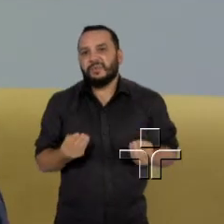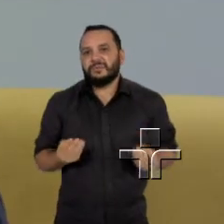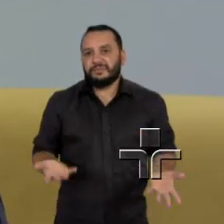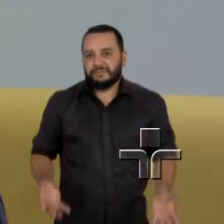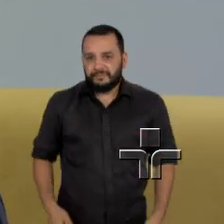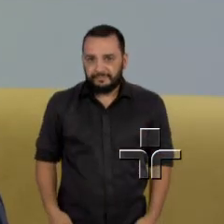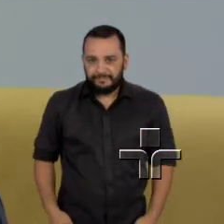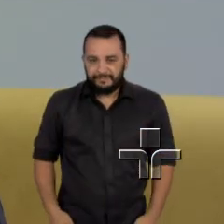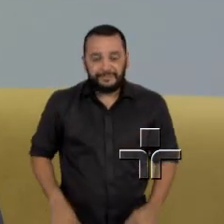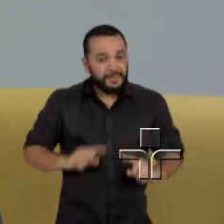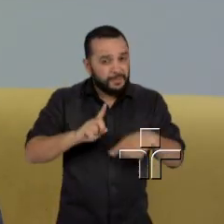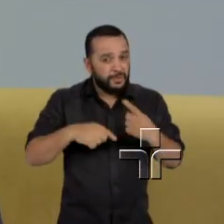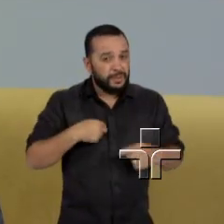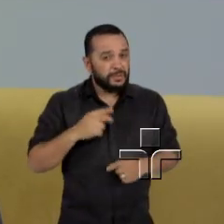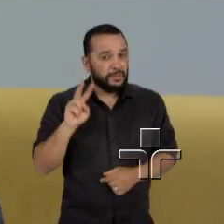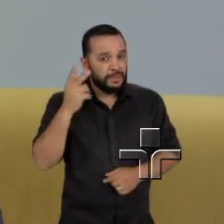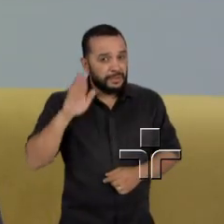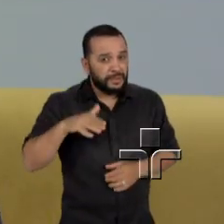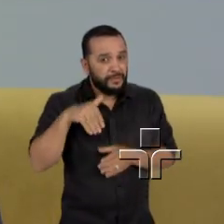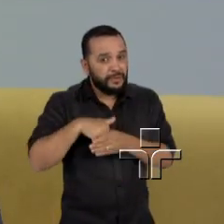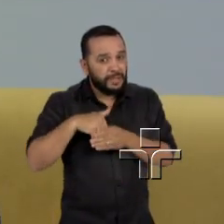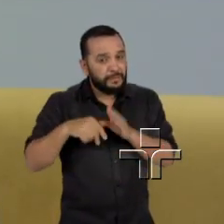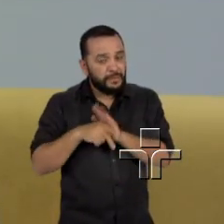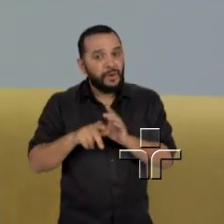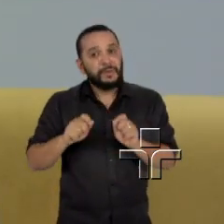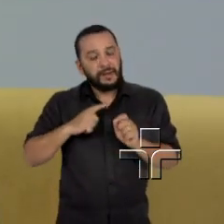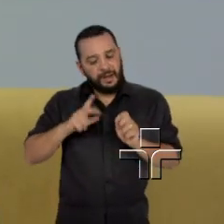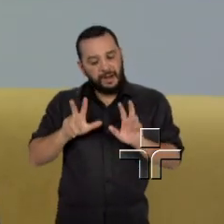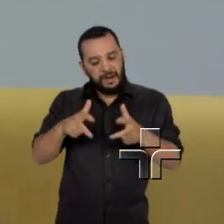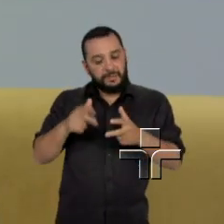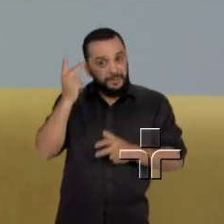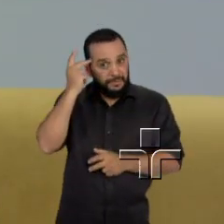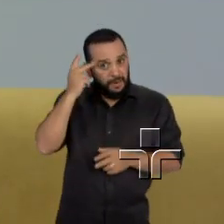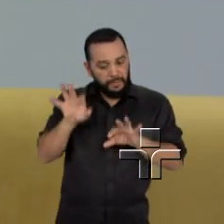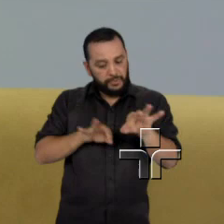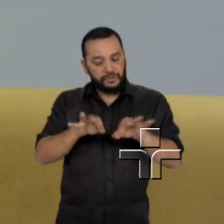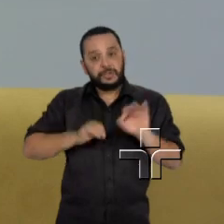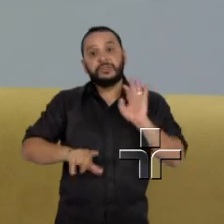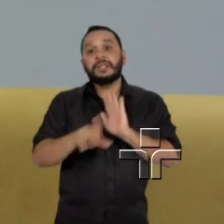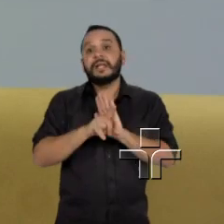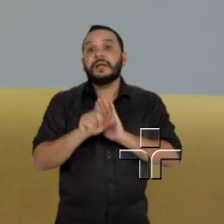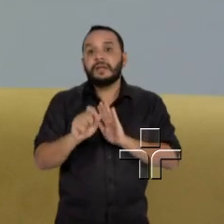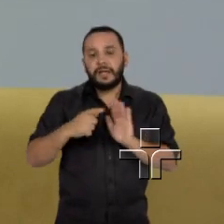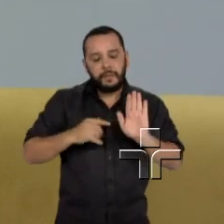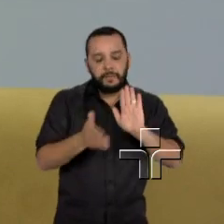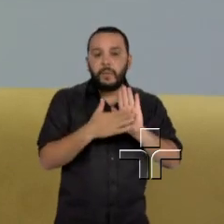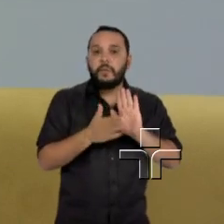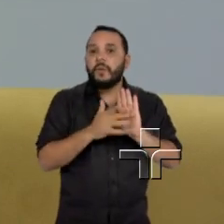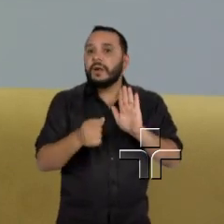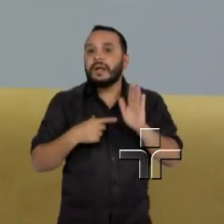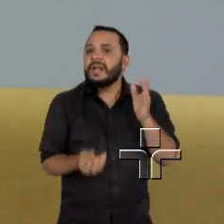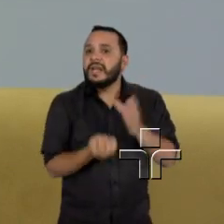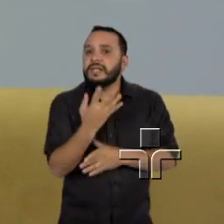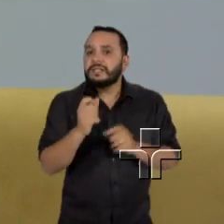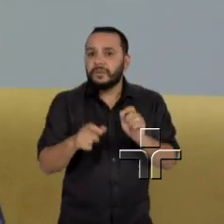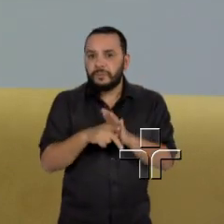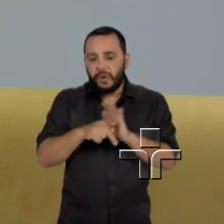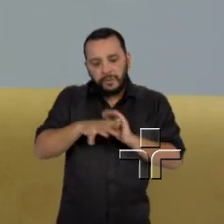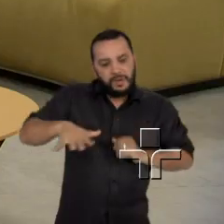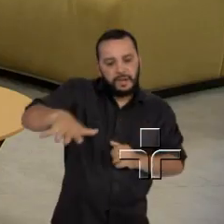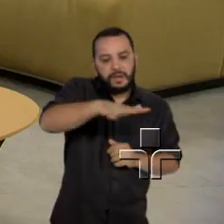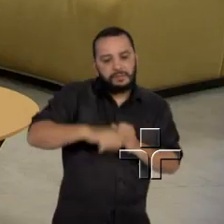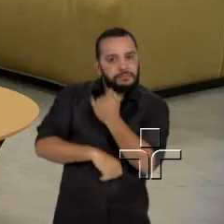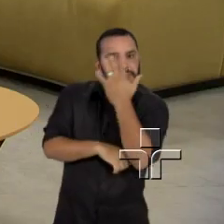Será votado daqui a pouco, às 14h, na Câmara Municipal de São Paulo, um projeto de lei que propõe a construção do Parque do